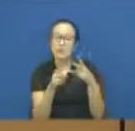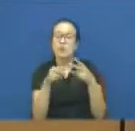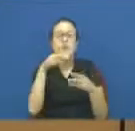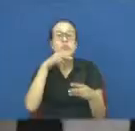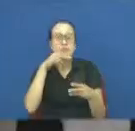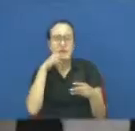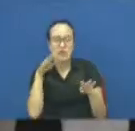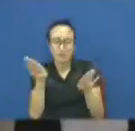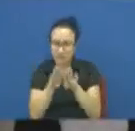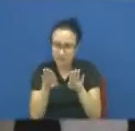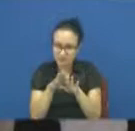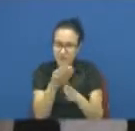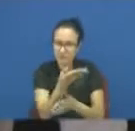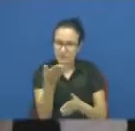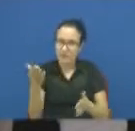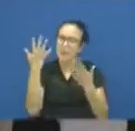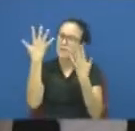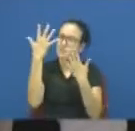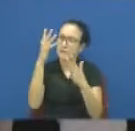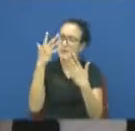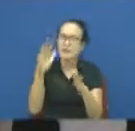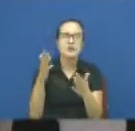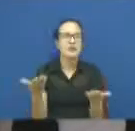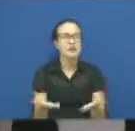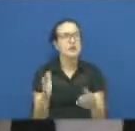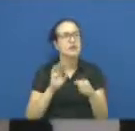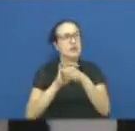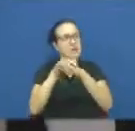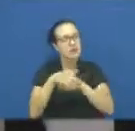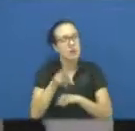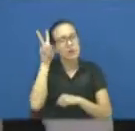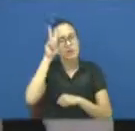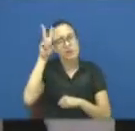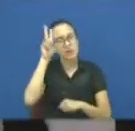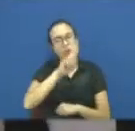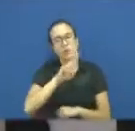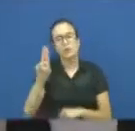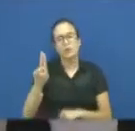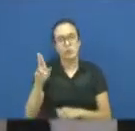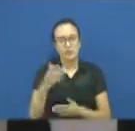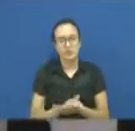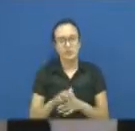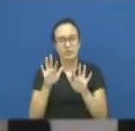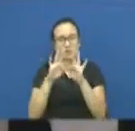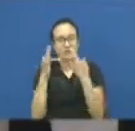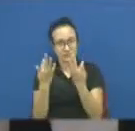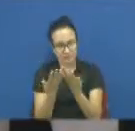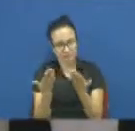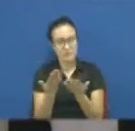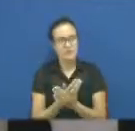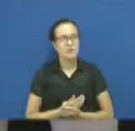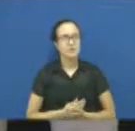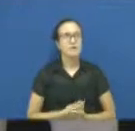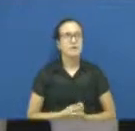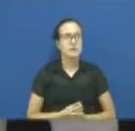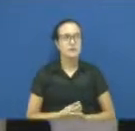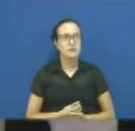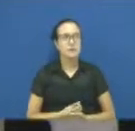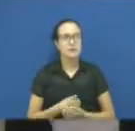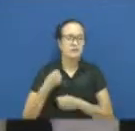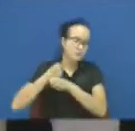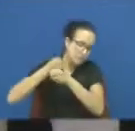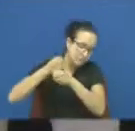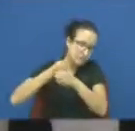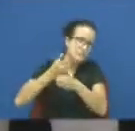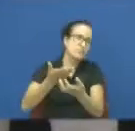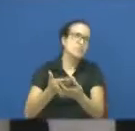parabéns. Da mesma forma, nesta noite fica lembrado aqui o nome do senhor Sebastião Teixeira por muito e